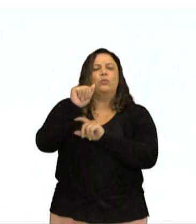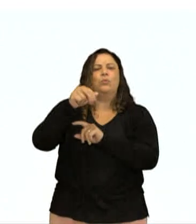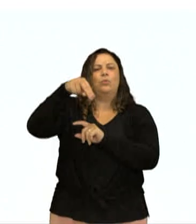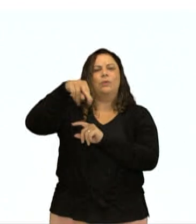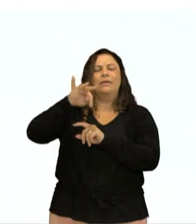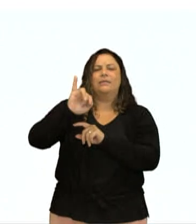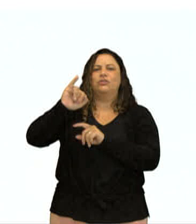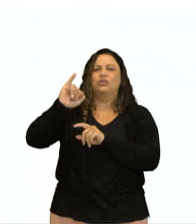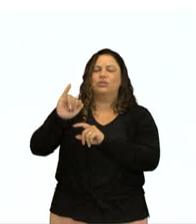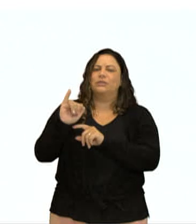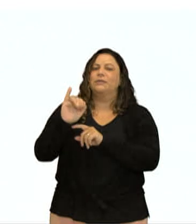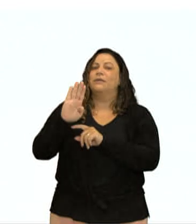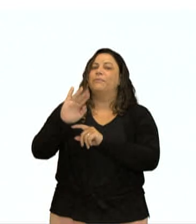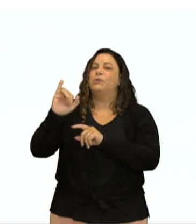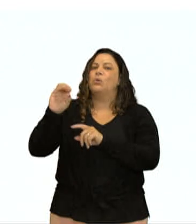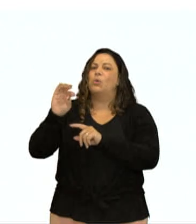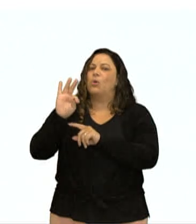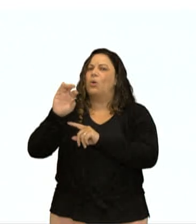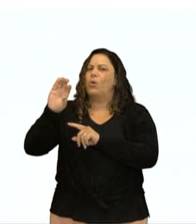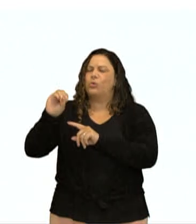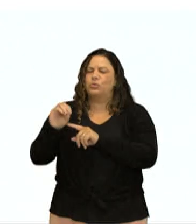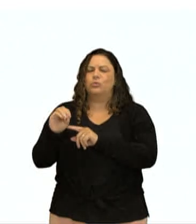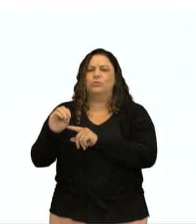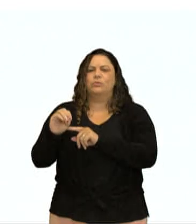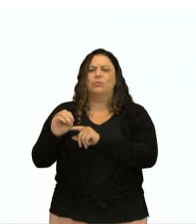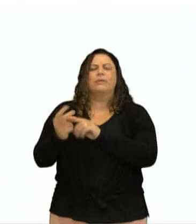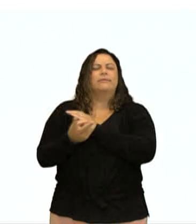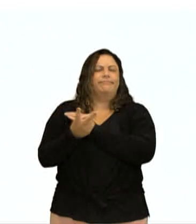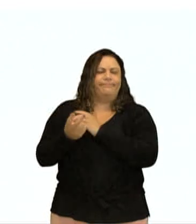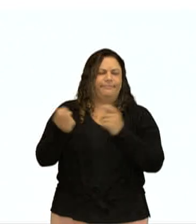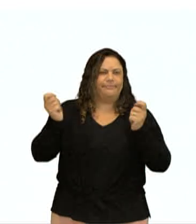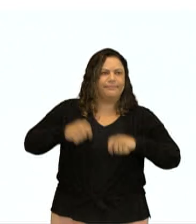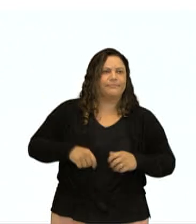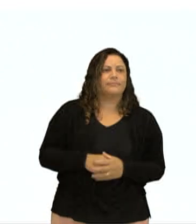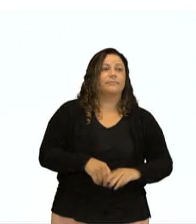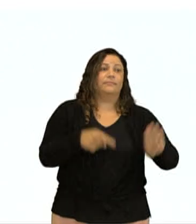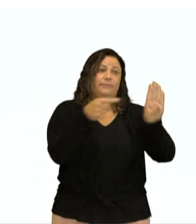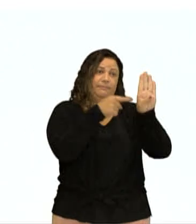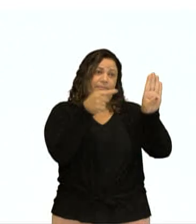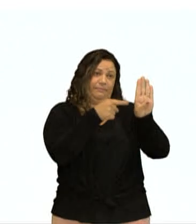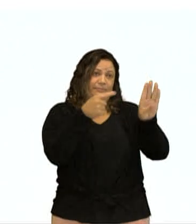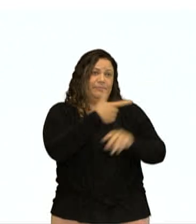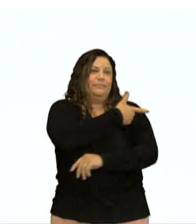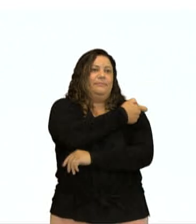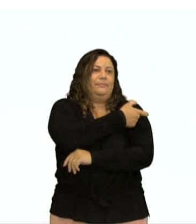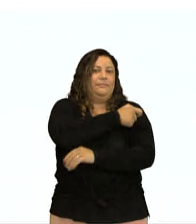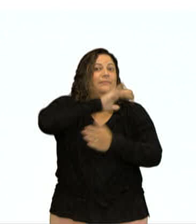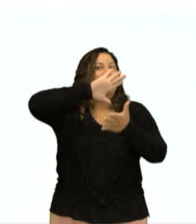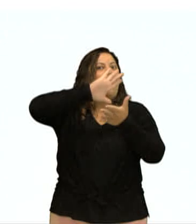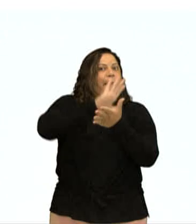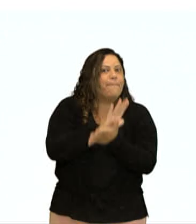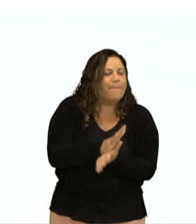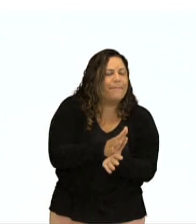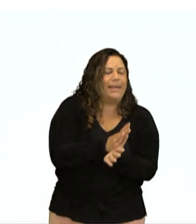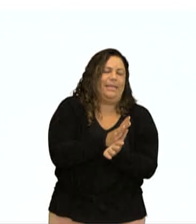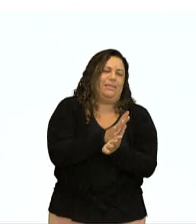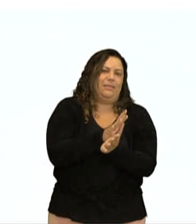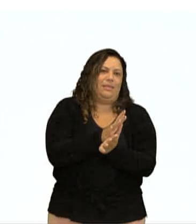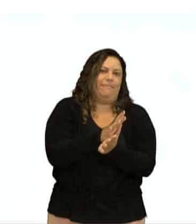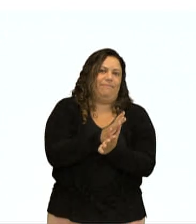parasita. Alternativa B, uma vacina mata o parasita, enquanto o antibiótico impede que ele se